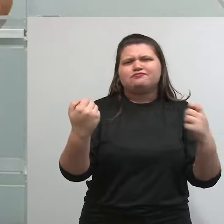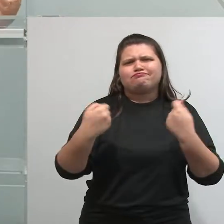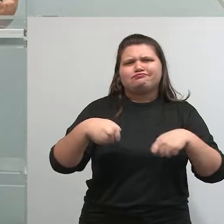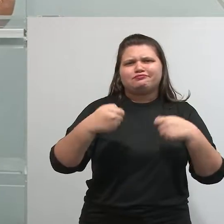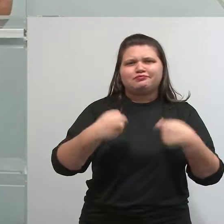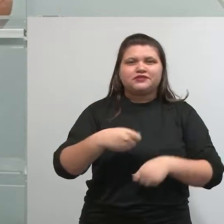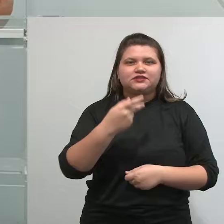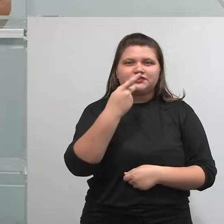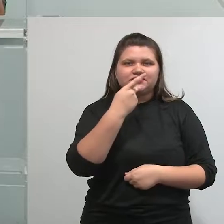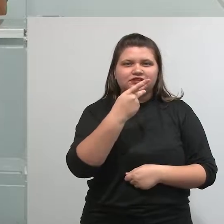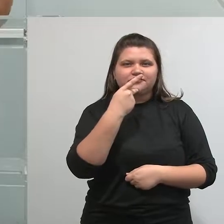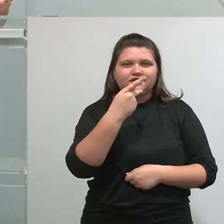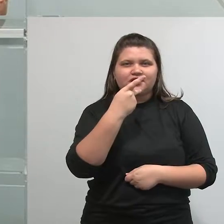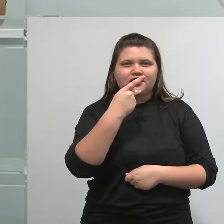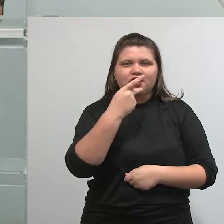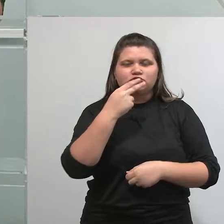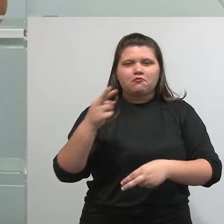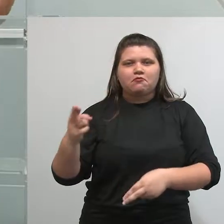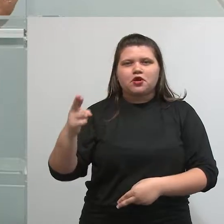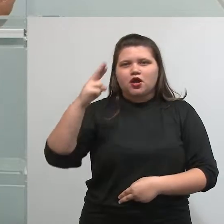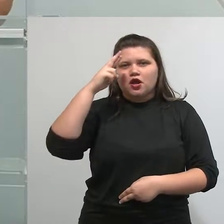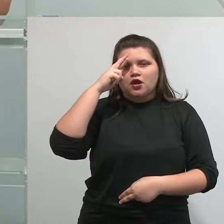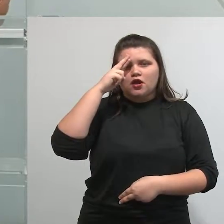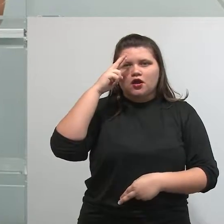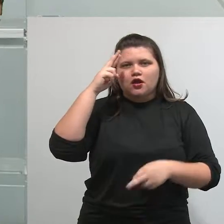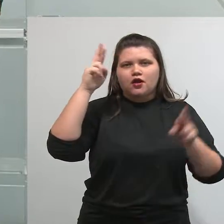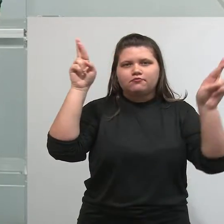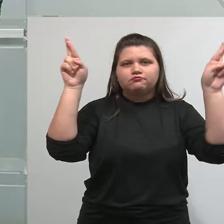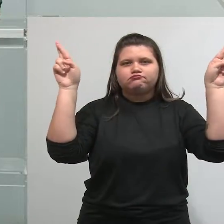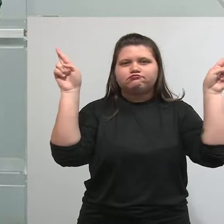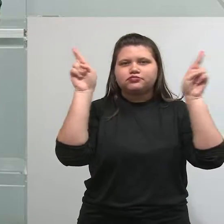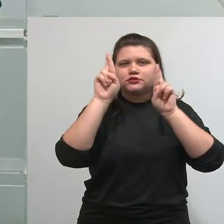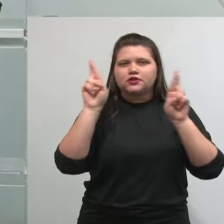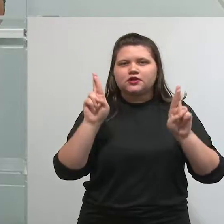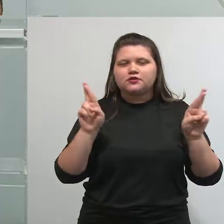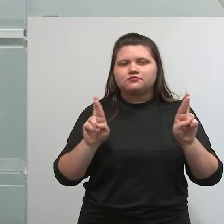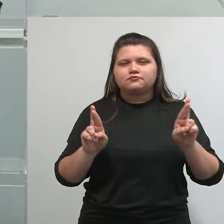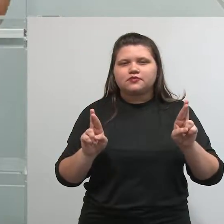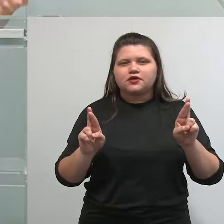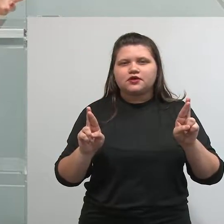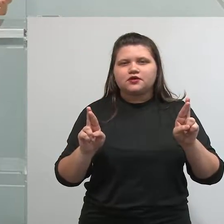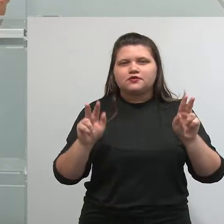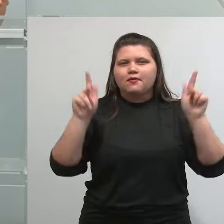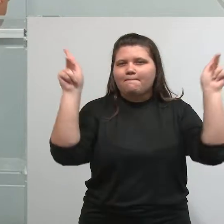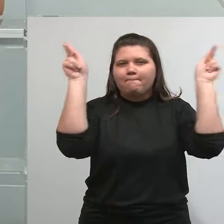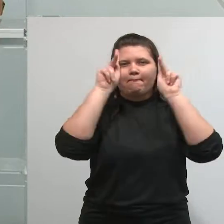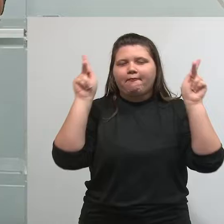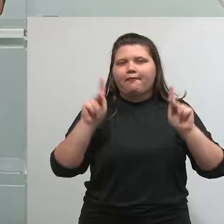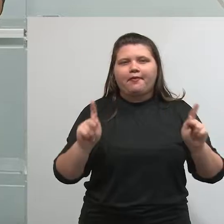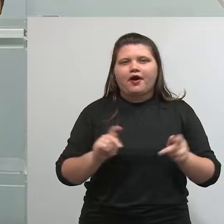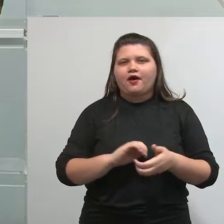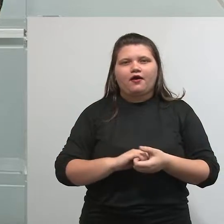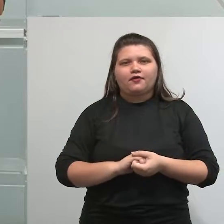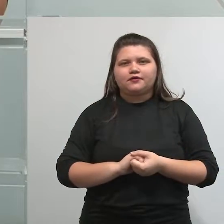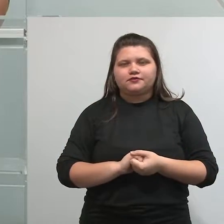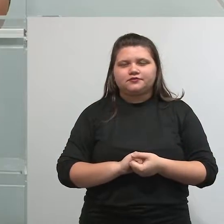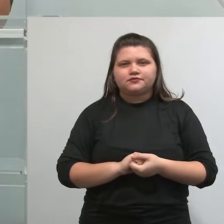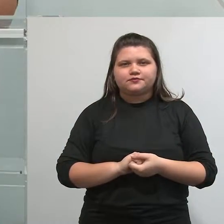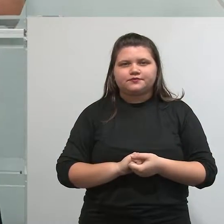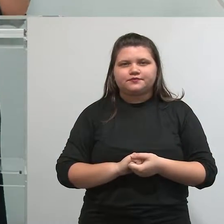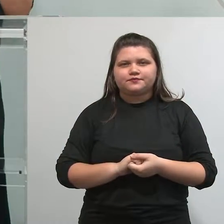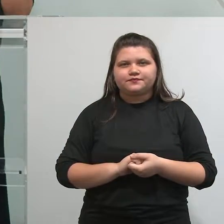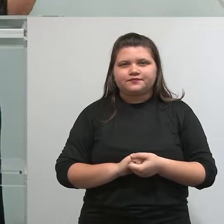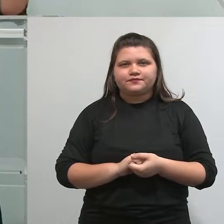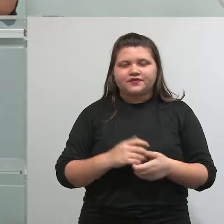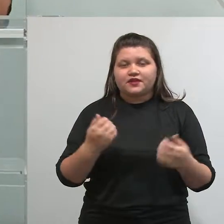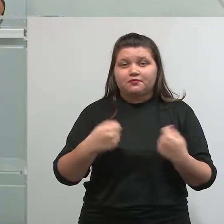sobre o respeito, sobre a paz, sobre o respeito às diferenças, né? A gente precisa entender que